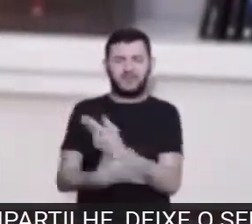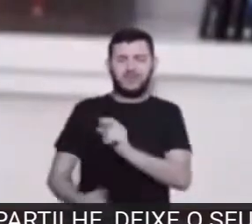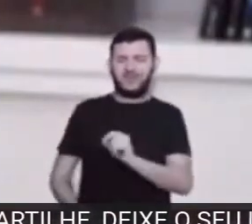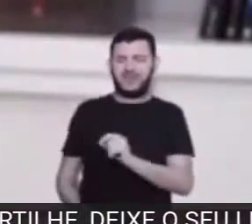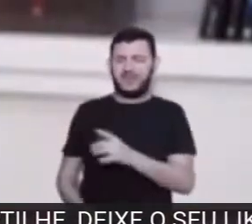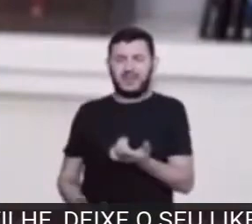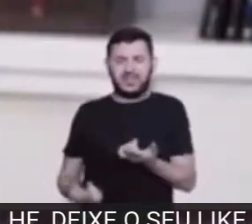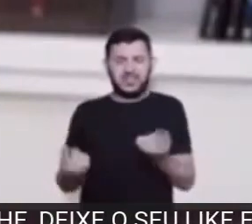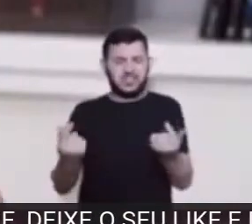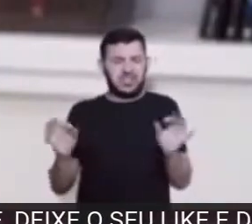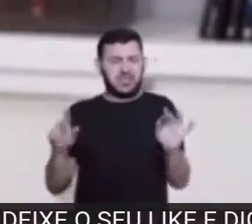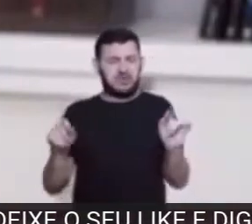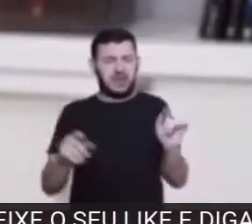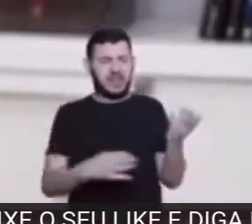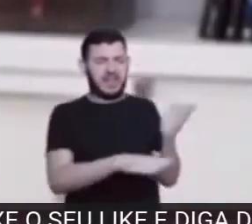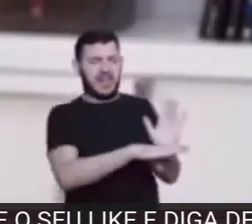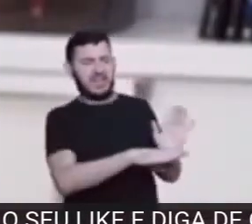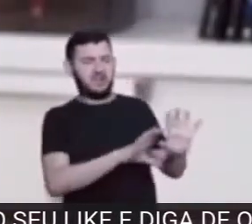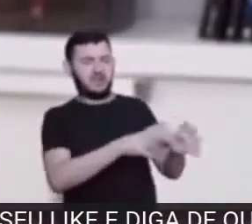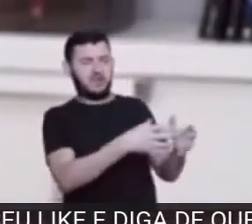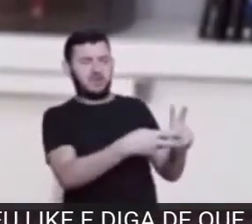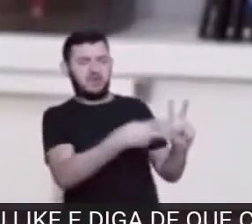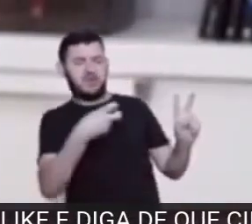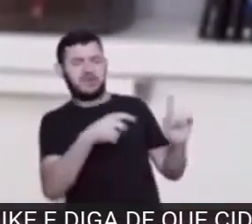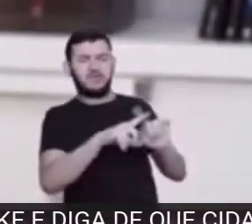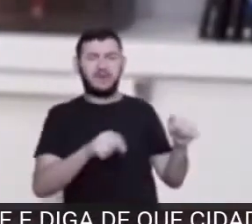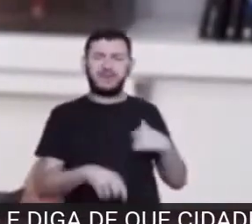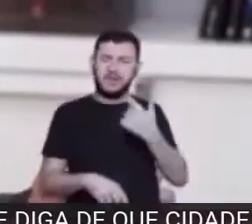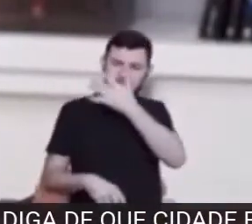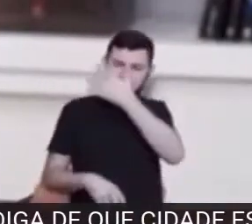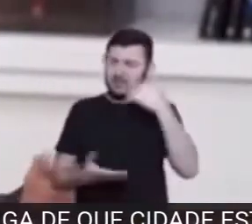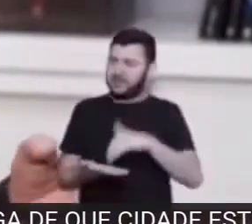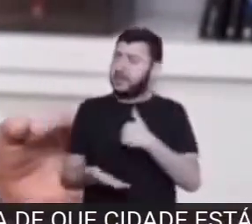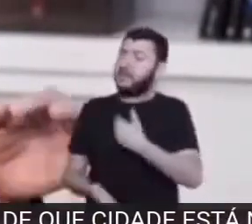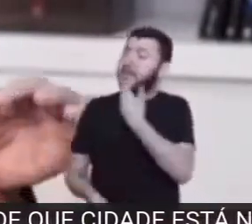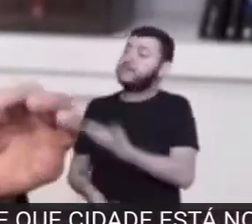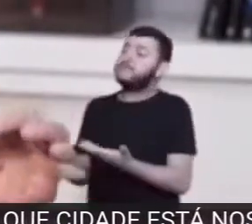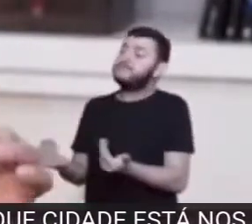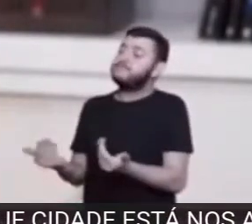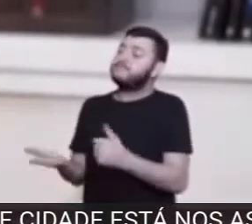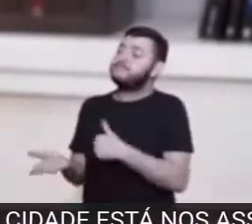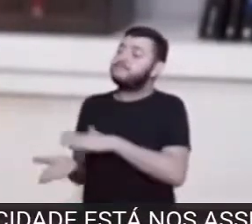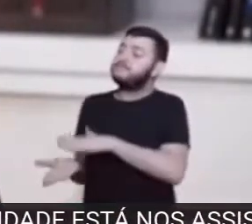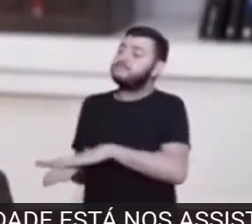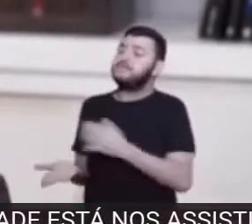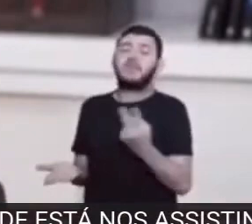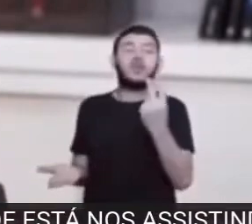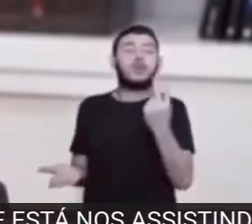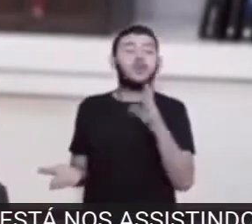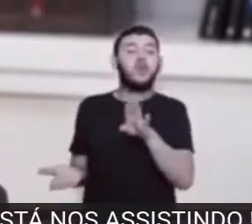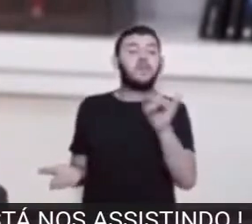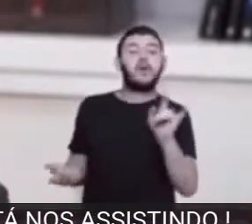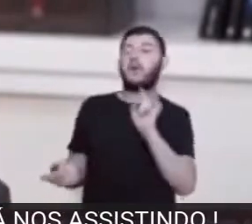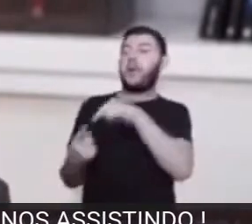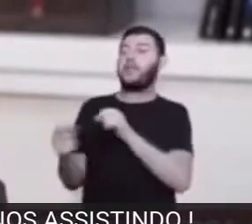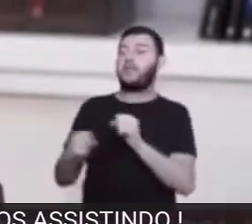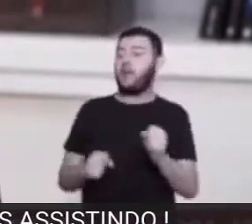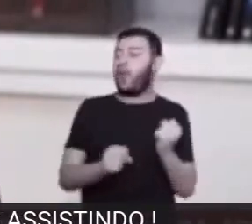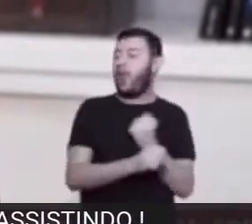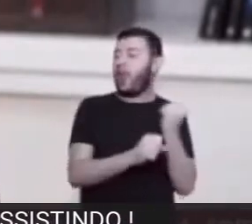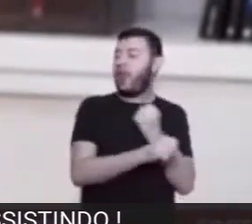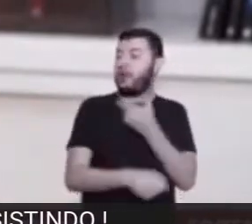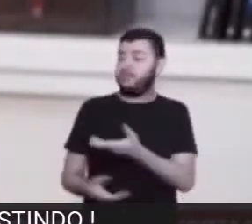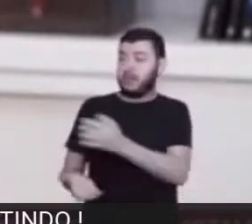fazer, sabe, uma coisa, tem. E eu, sabe uma coisa que eu fico puto? É que todo o dinheiro